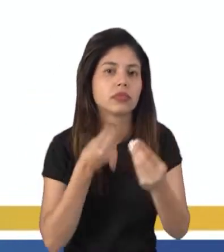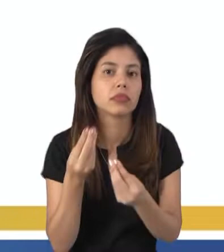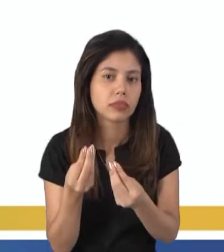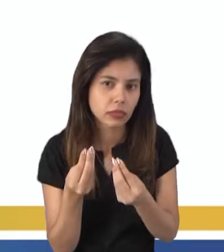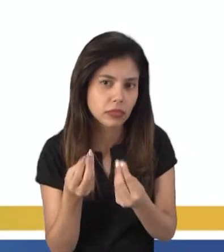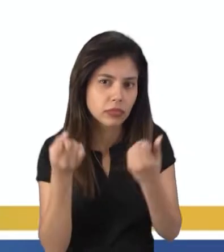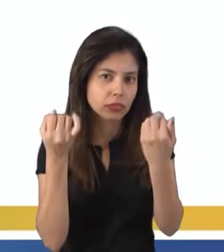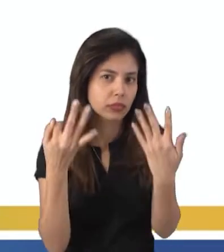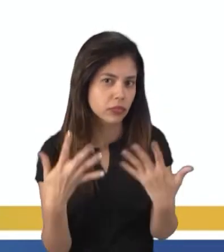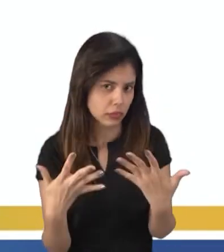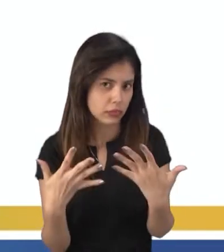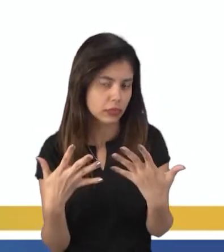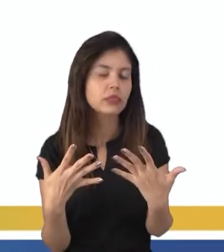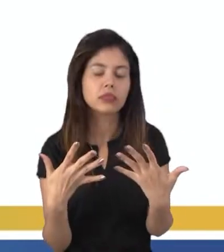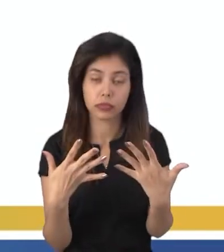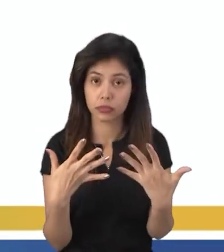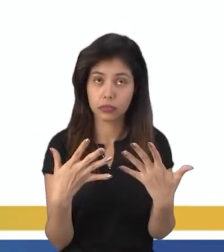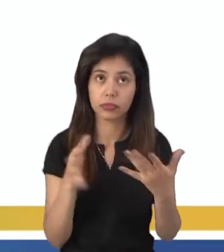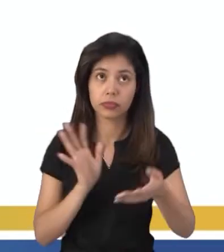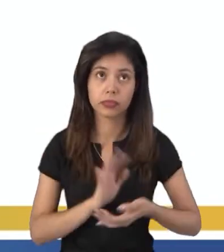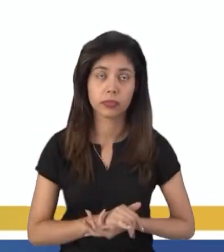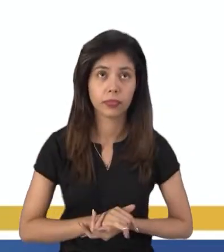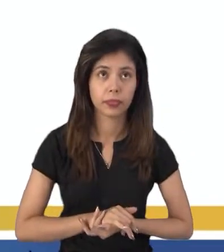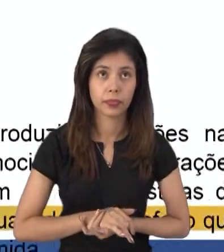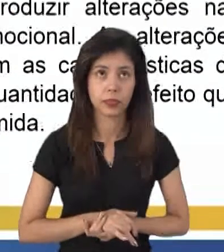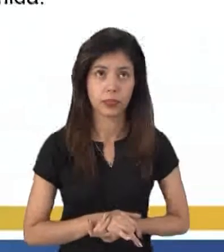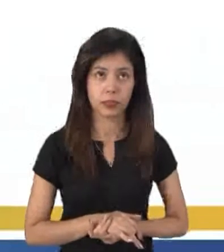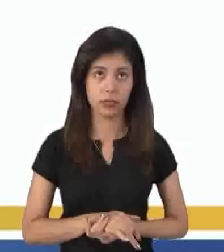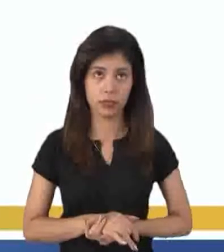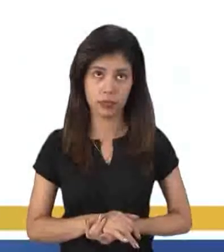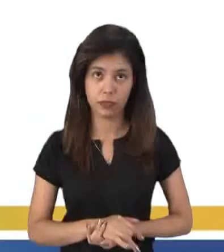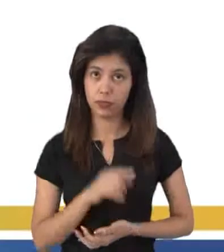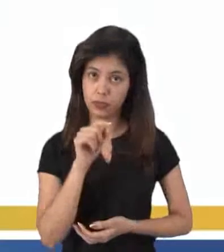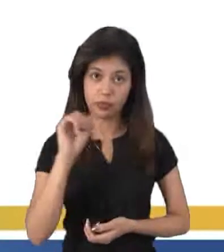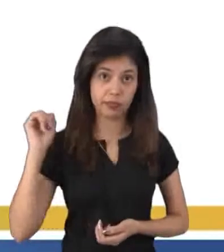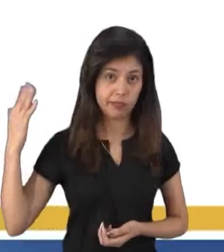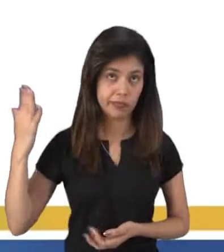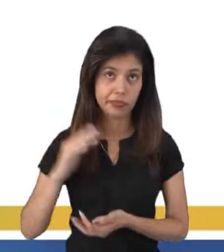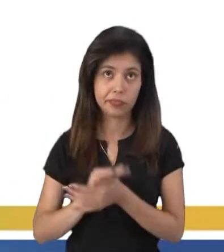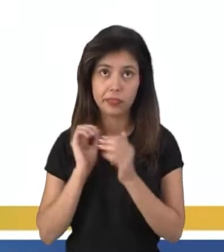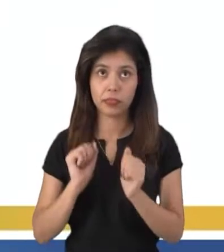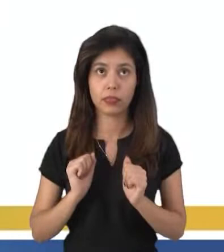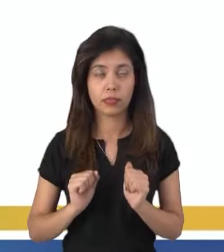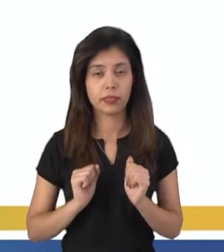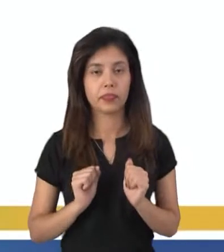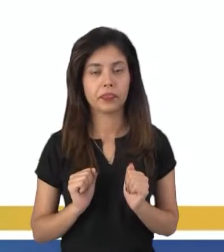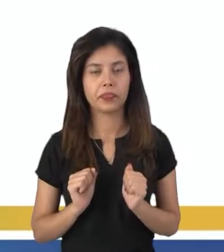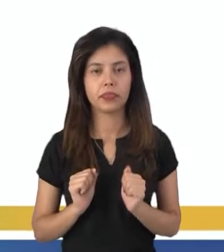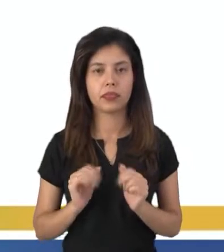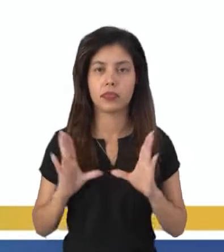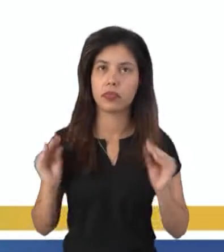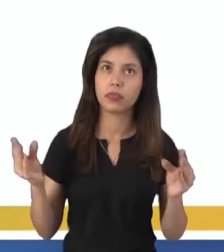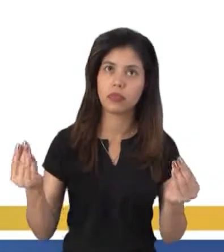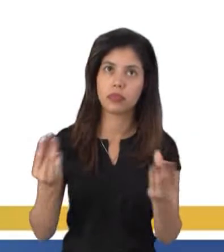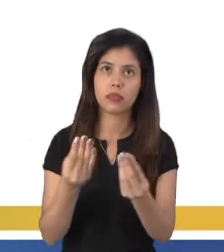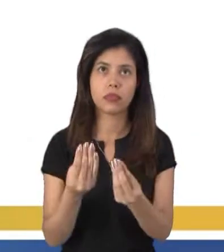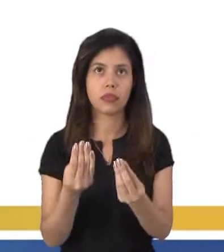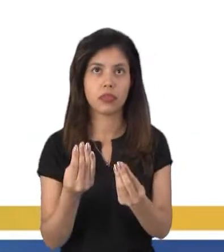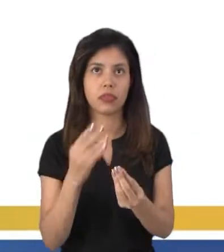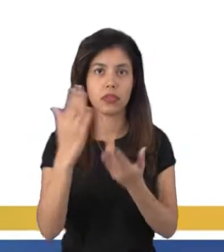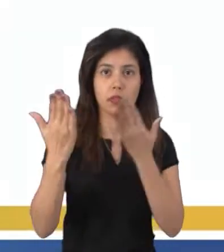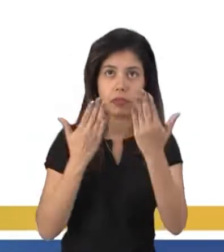classificar, como é que a gente pode definir as drogas? Nesse caso, nós podemos, definir como